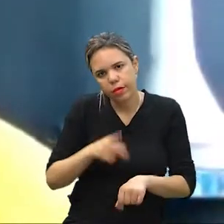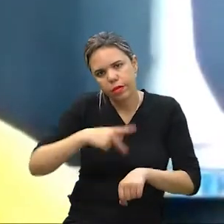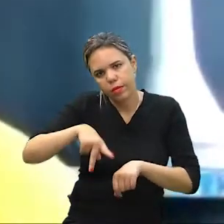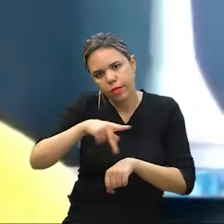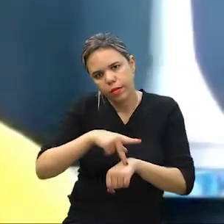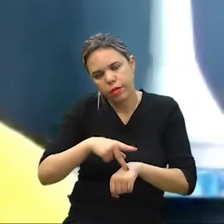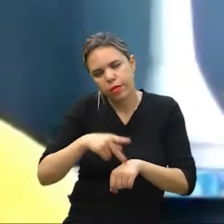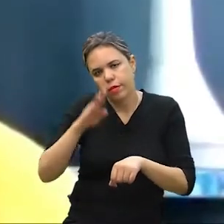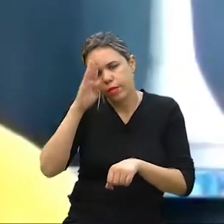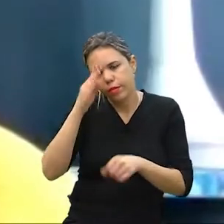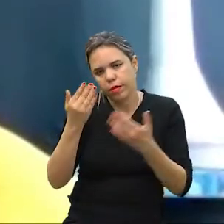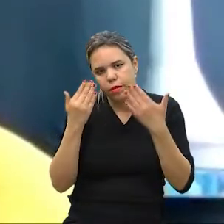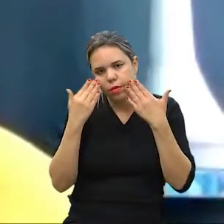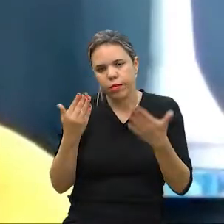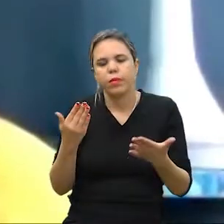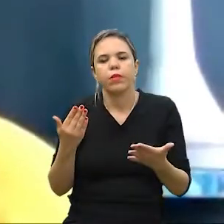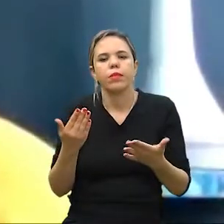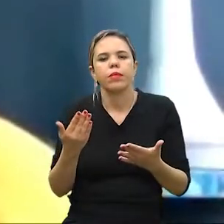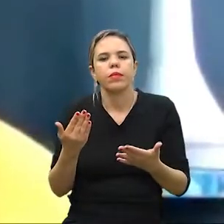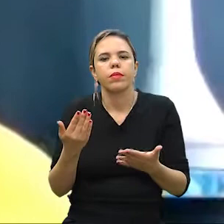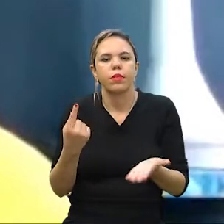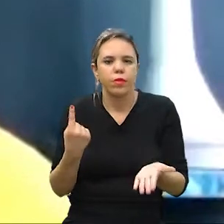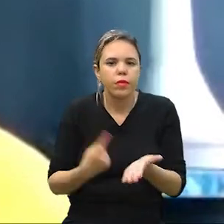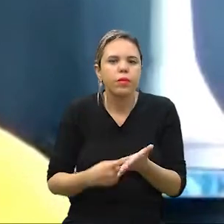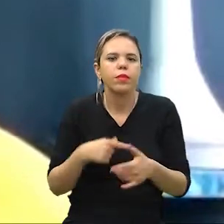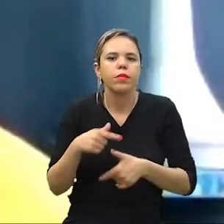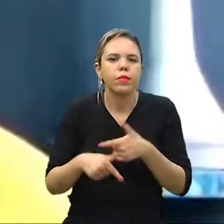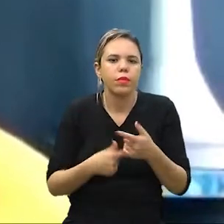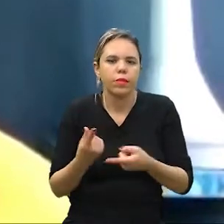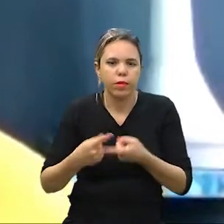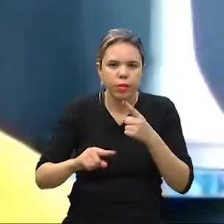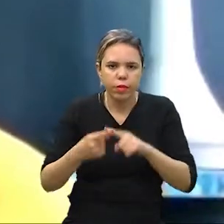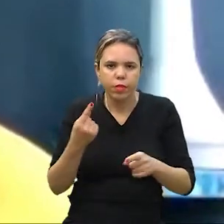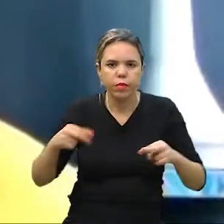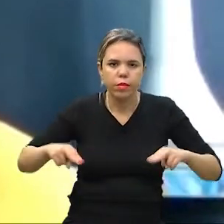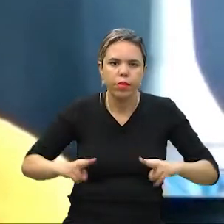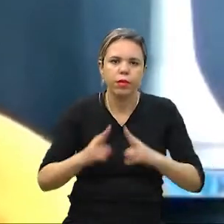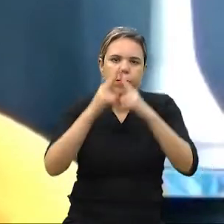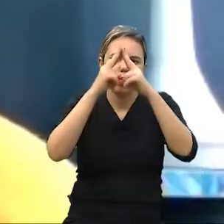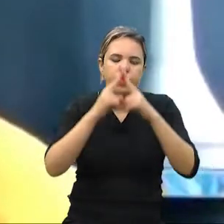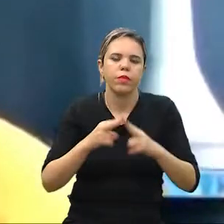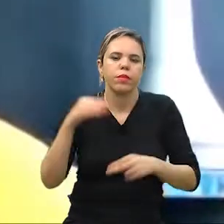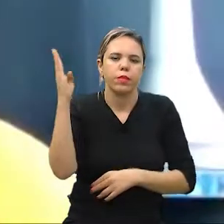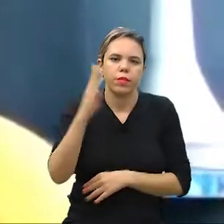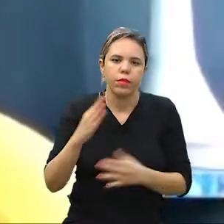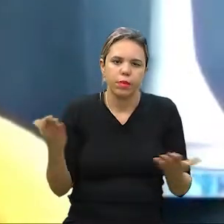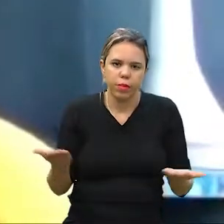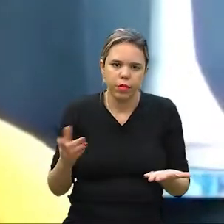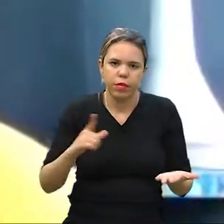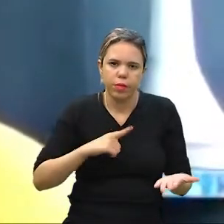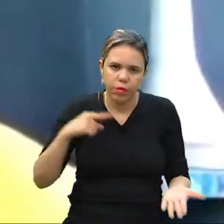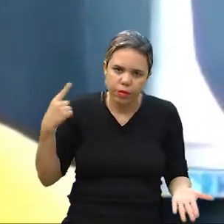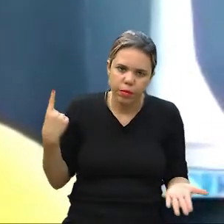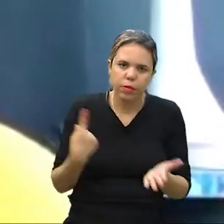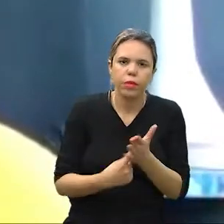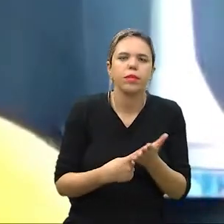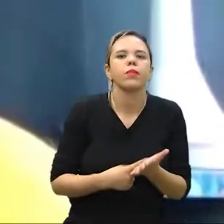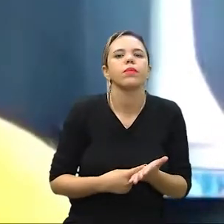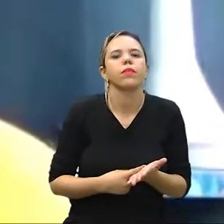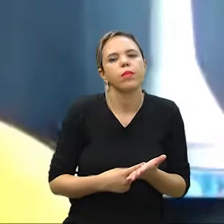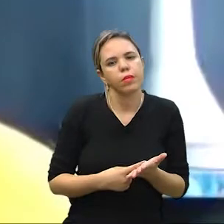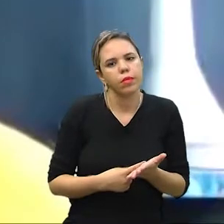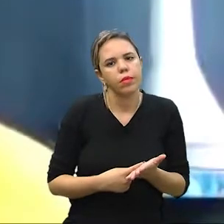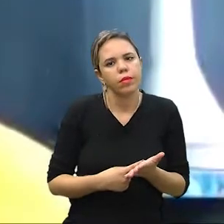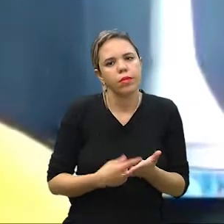países que se destacam na agenda, sobretudo com o Acordo de Paris, né? Então, o Brasil hoje ele tem um compromisso